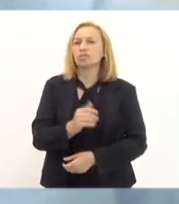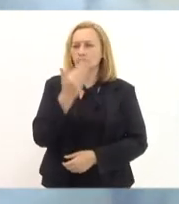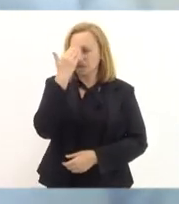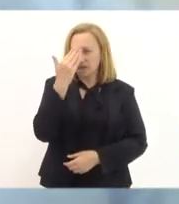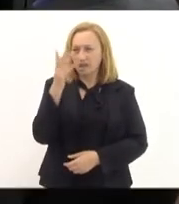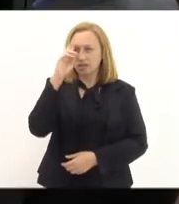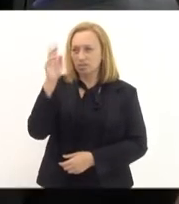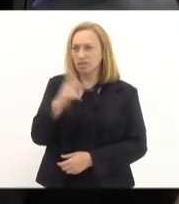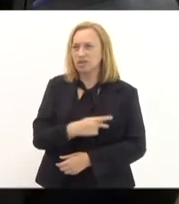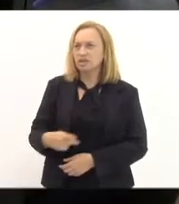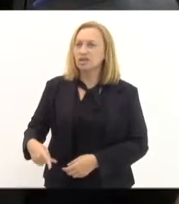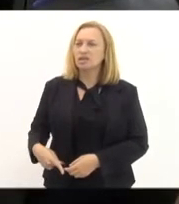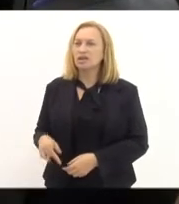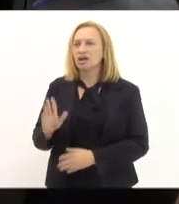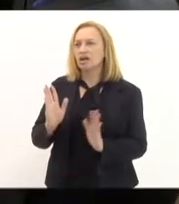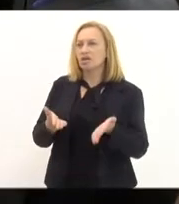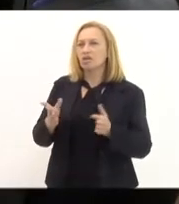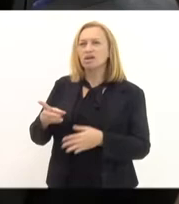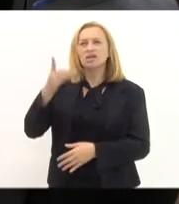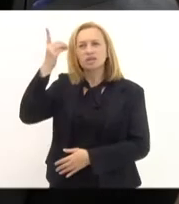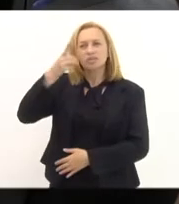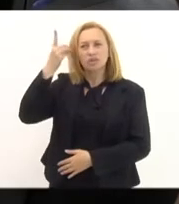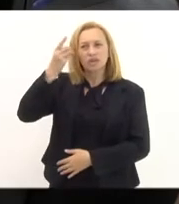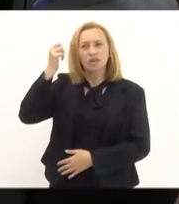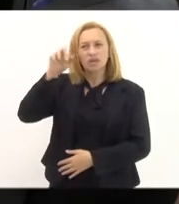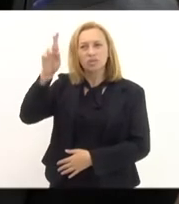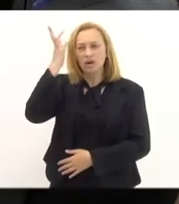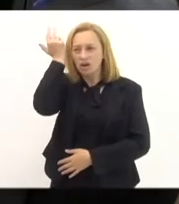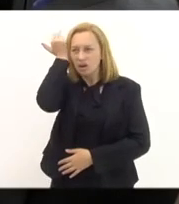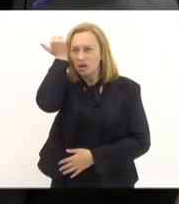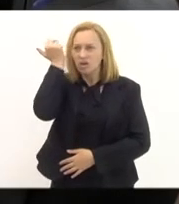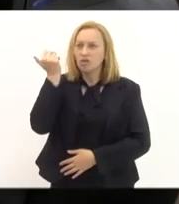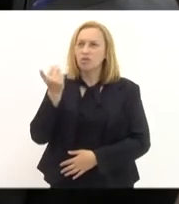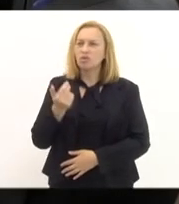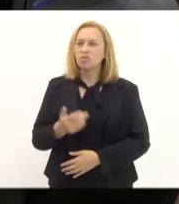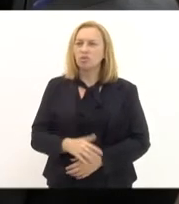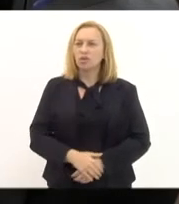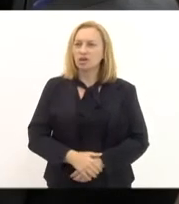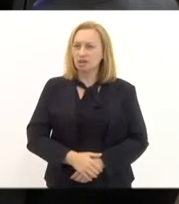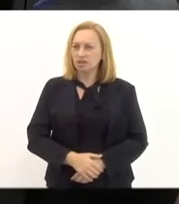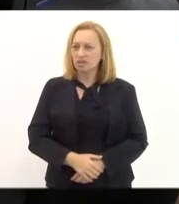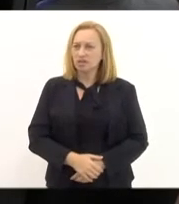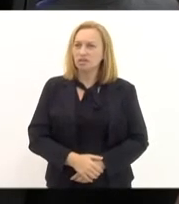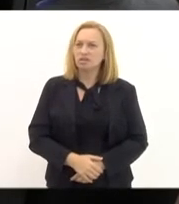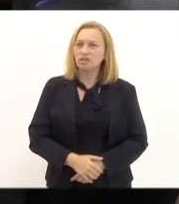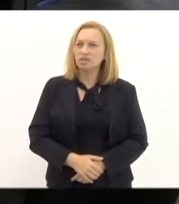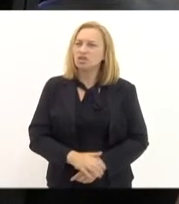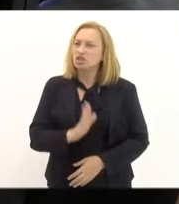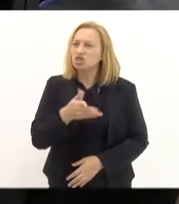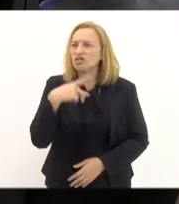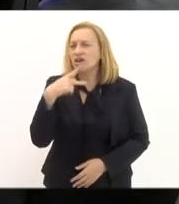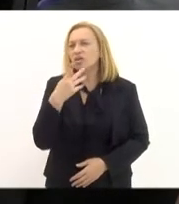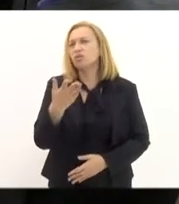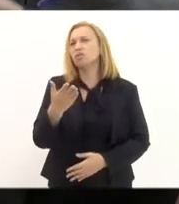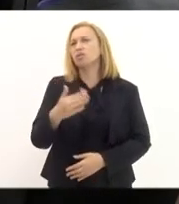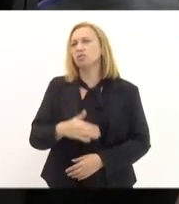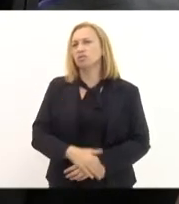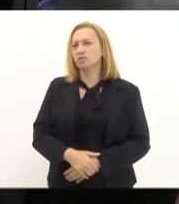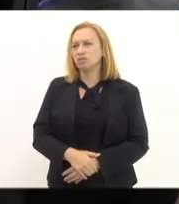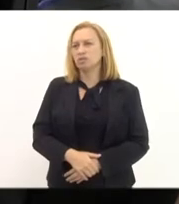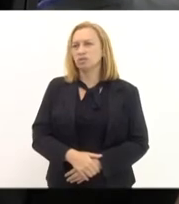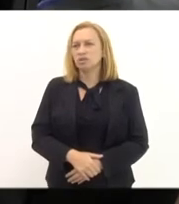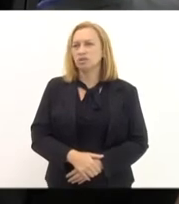obrigado o passa aqui a palavra Deputado já marcou Ele que pediu para fazer uma passei